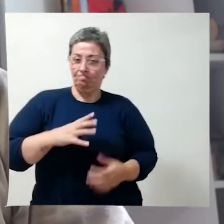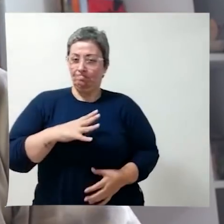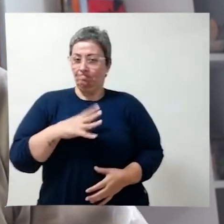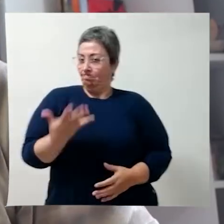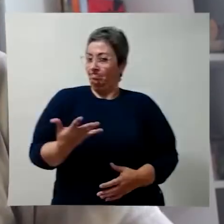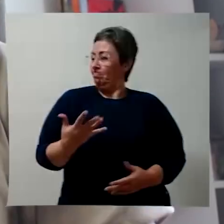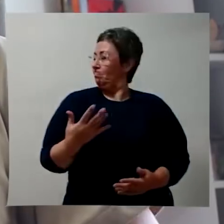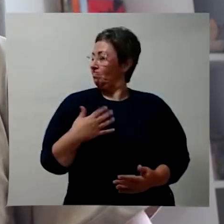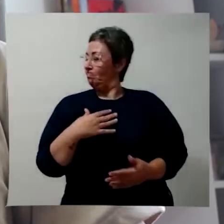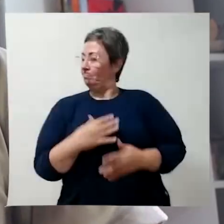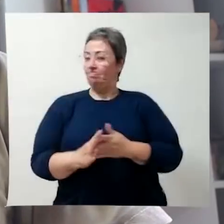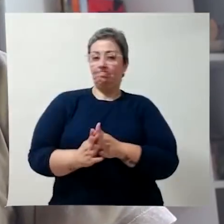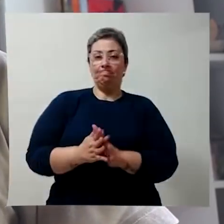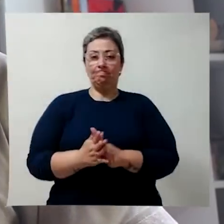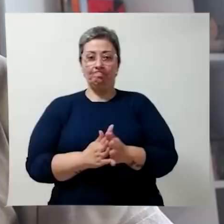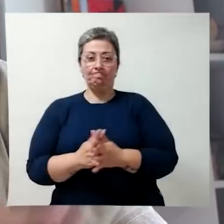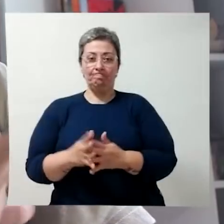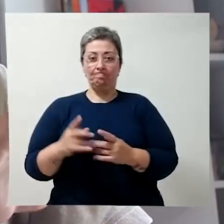de coragem,